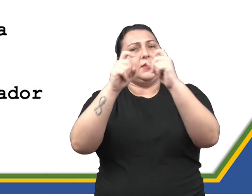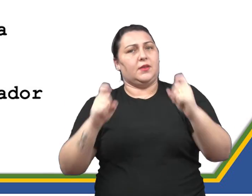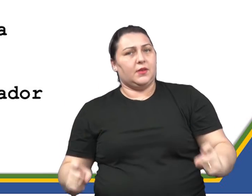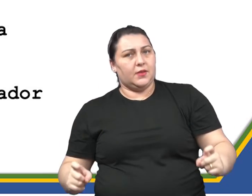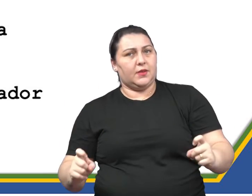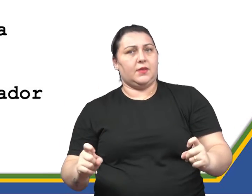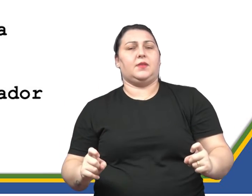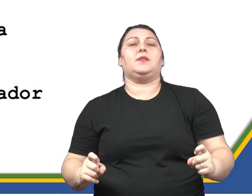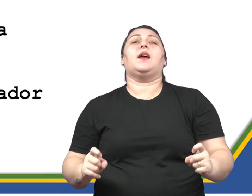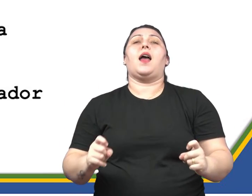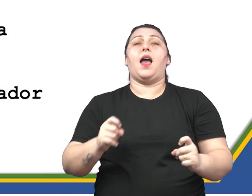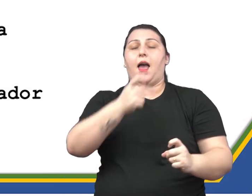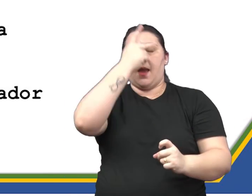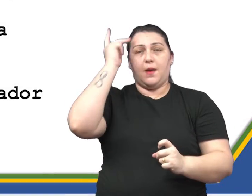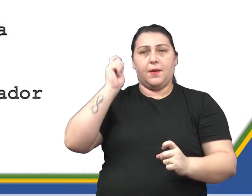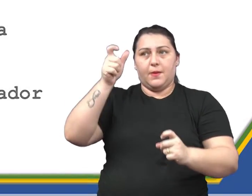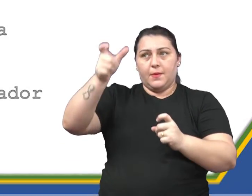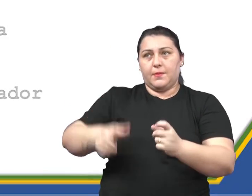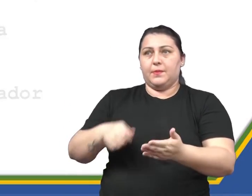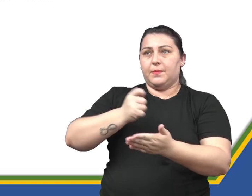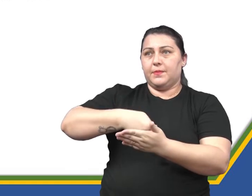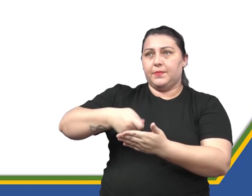é protagonista da história.